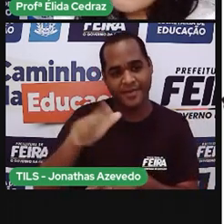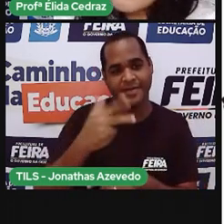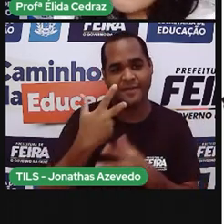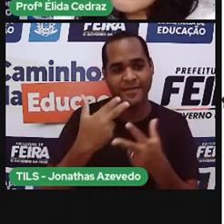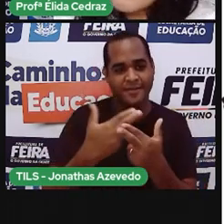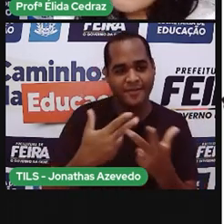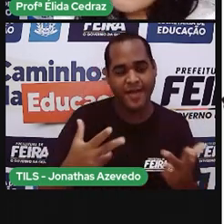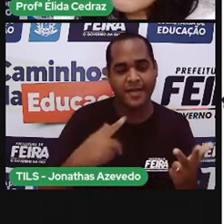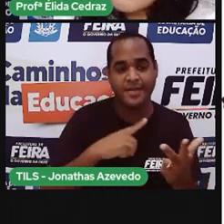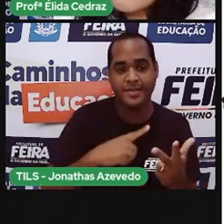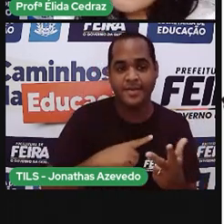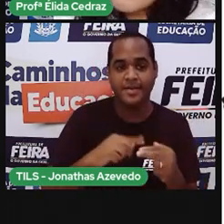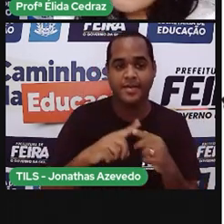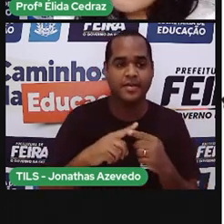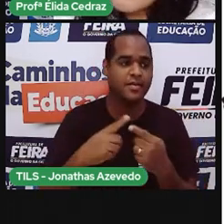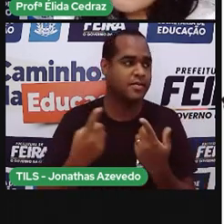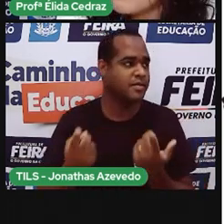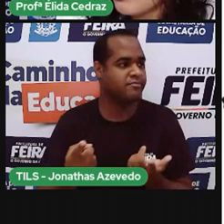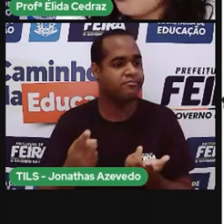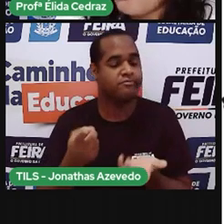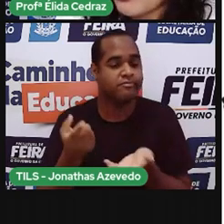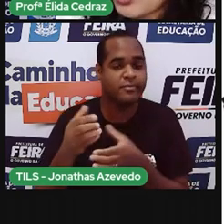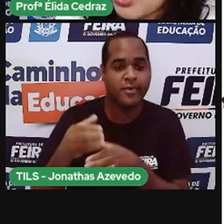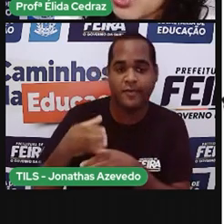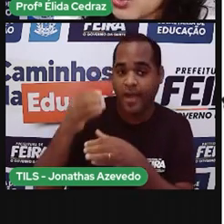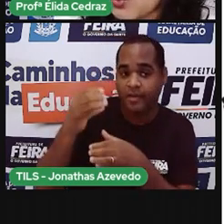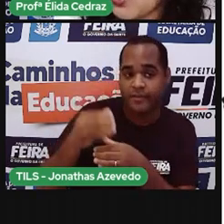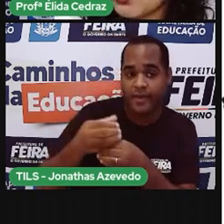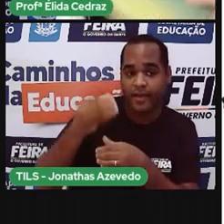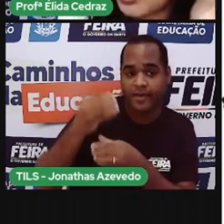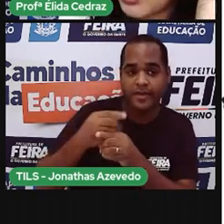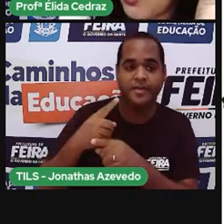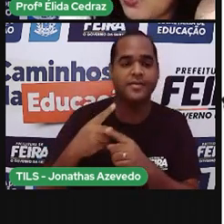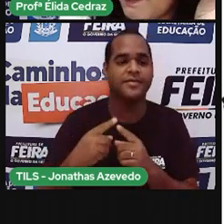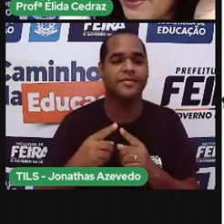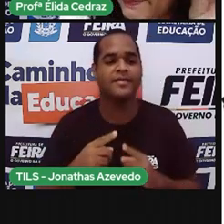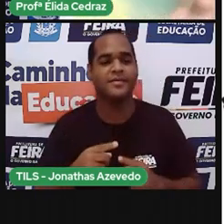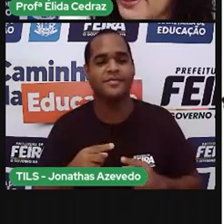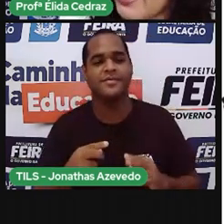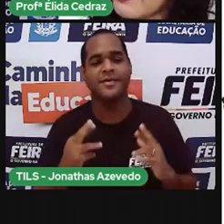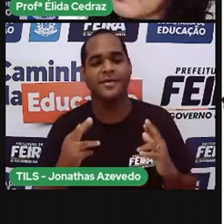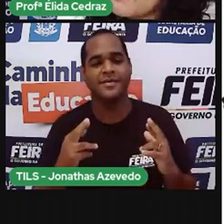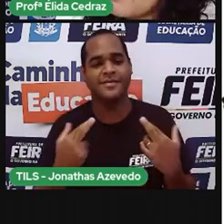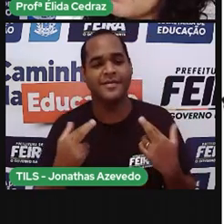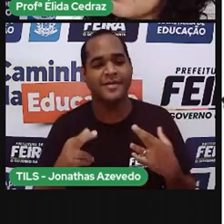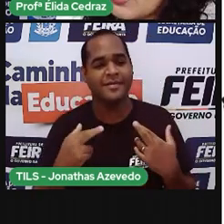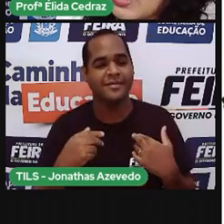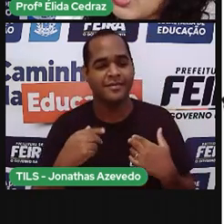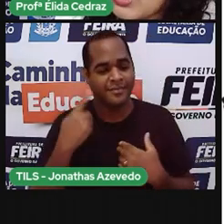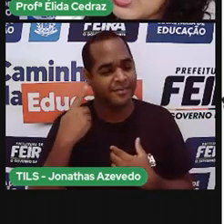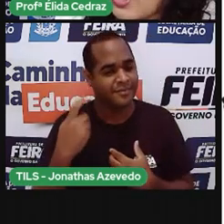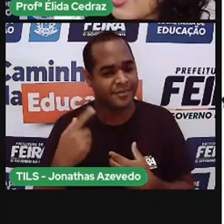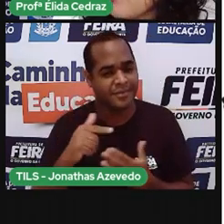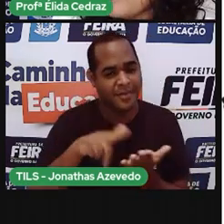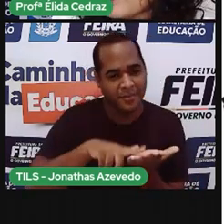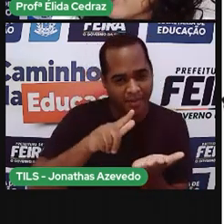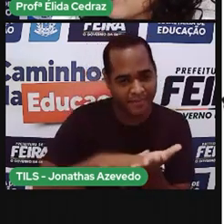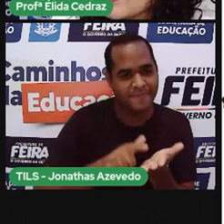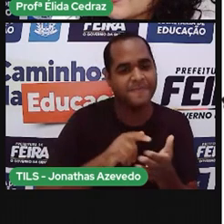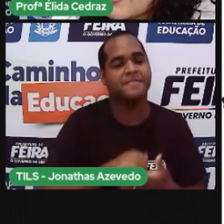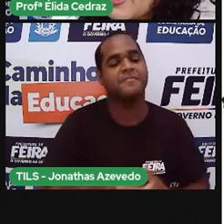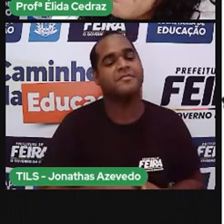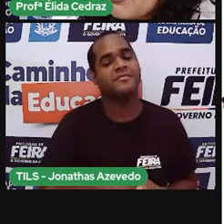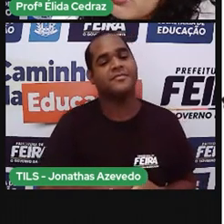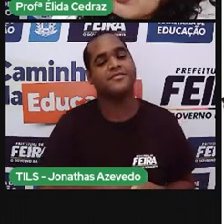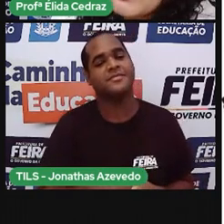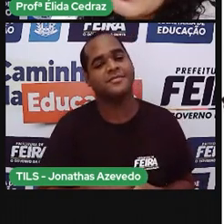reciclado. A garrafinha, o potinho de iogurte, o papelão. A única